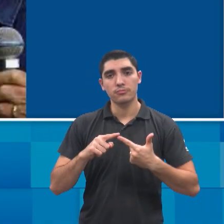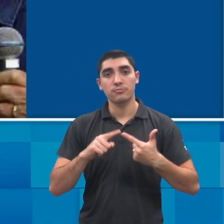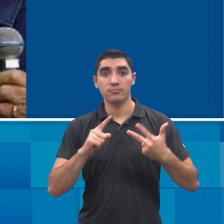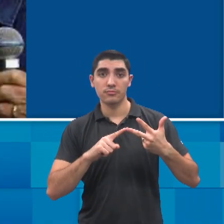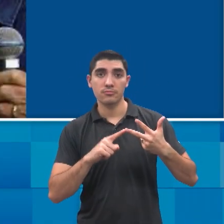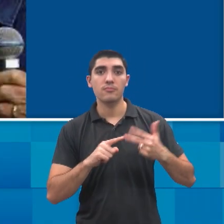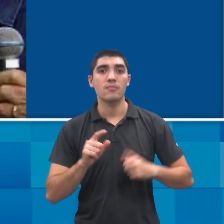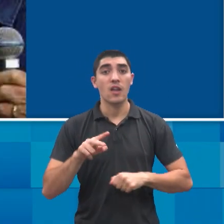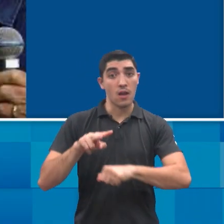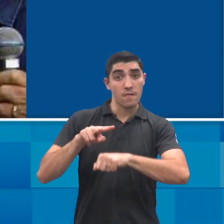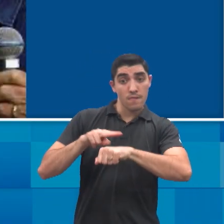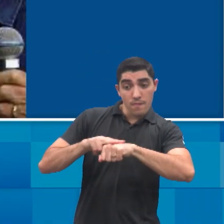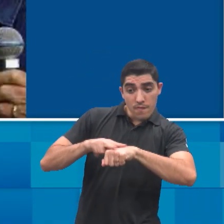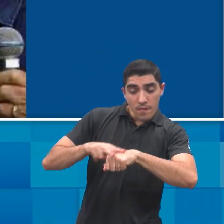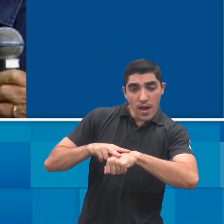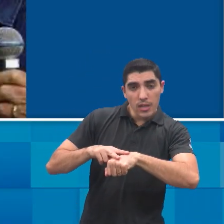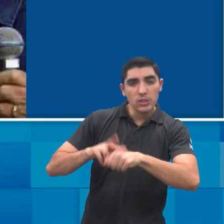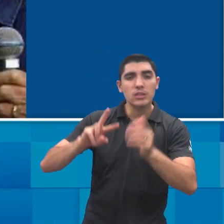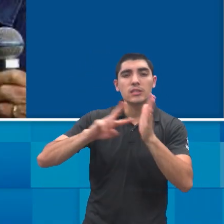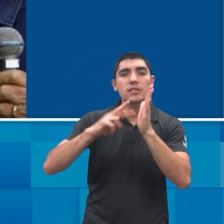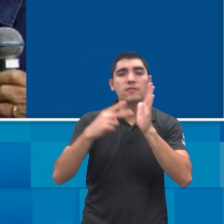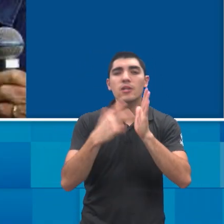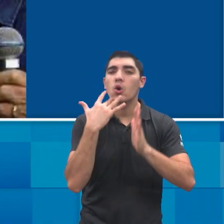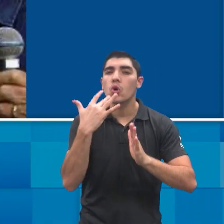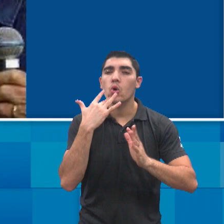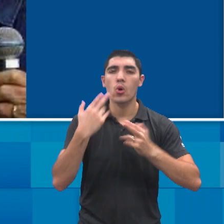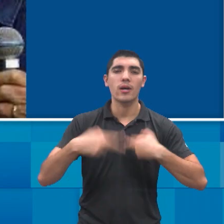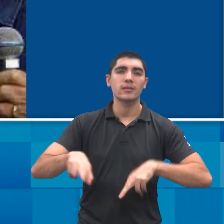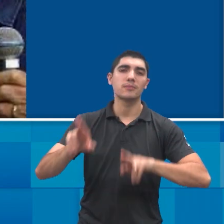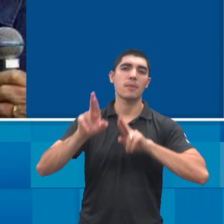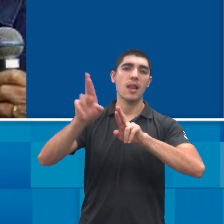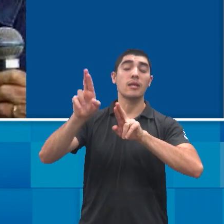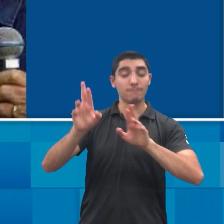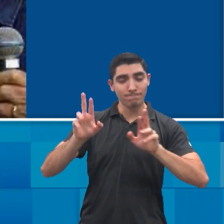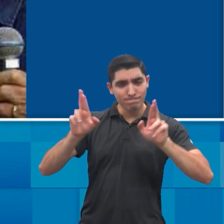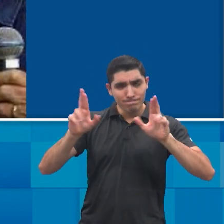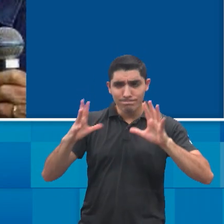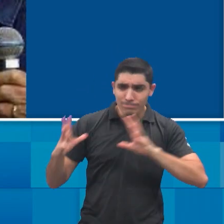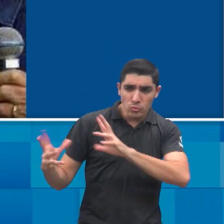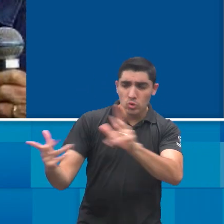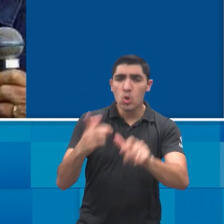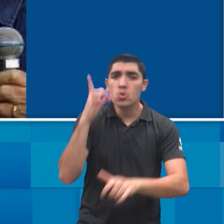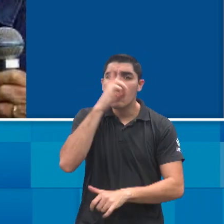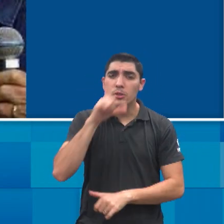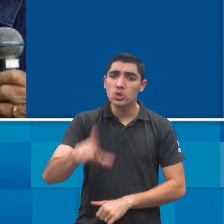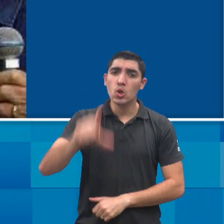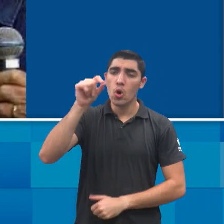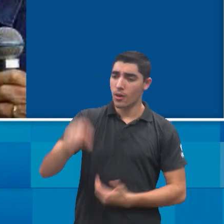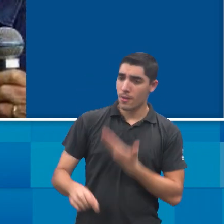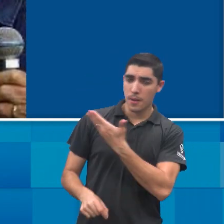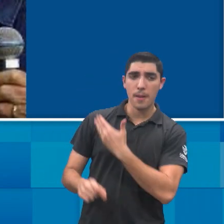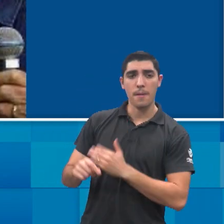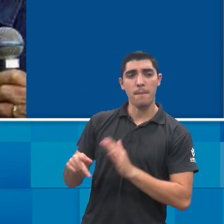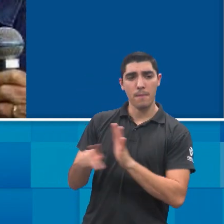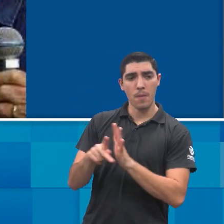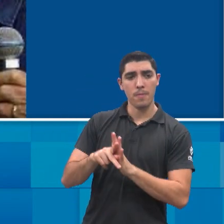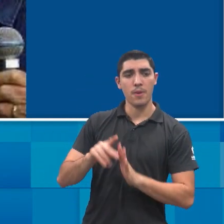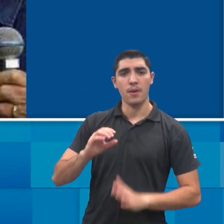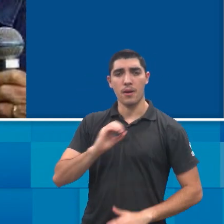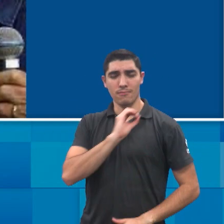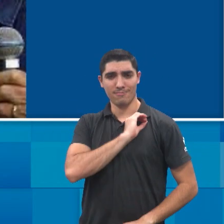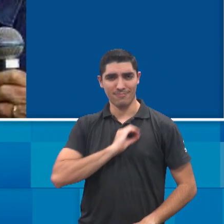Verde é a cor da esperança de Marina Presidente. Domingo, todos juntos, Marina 43. Então, segura um pouco